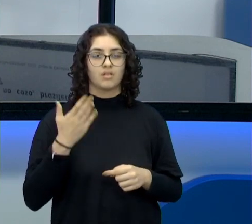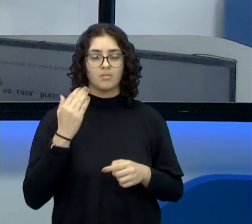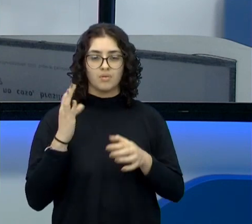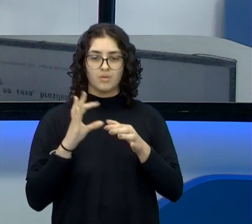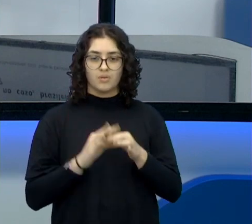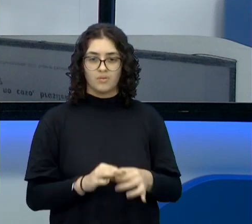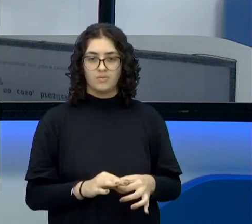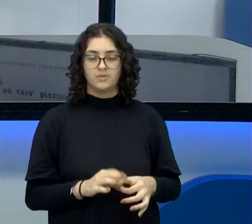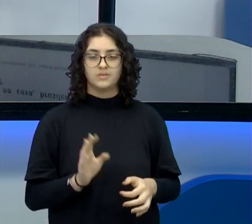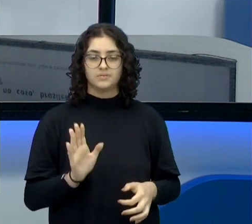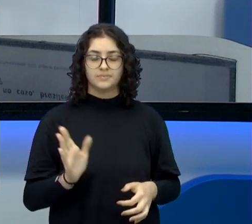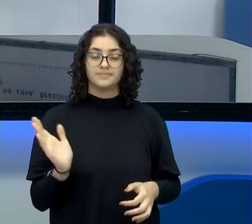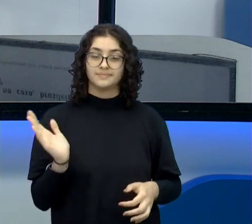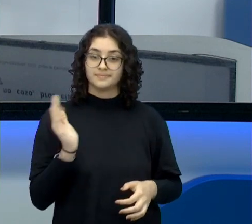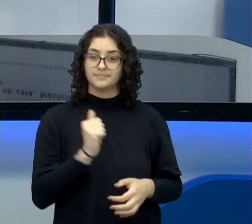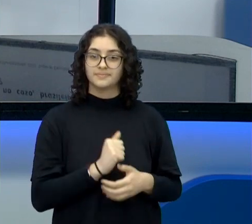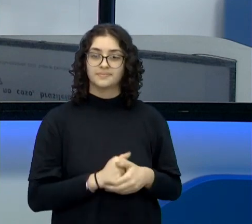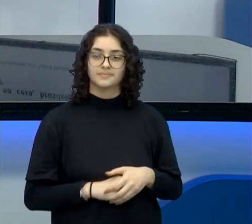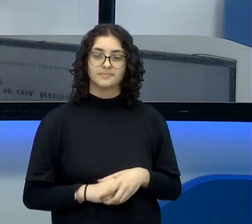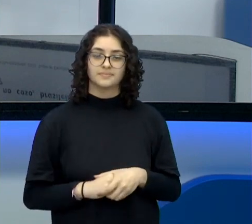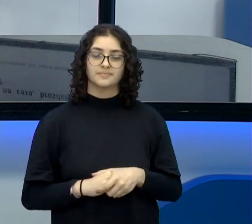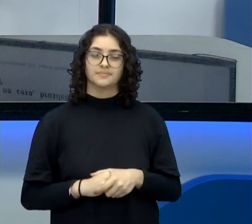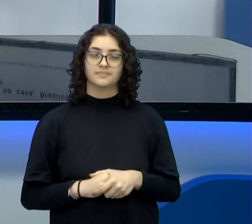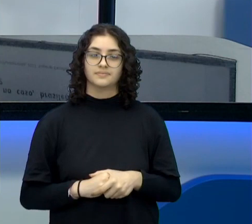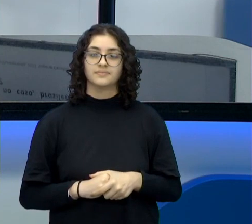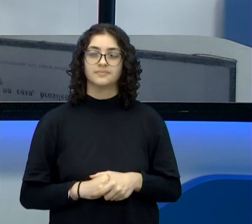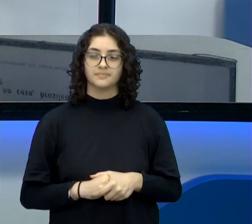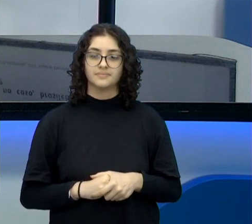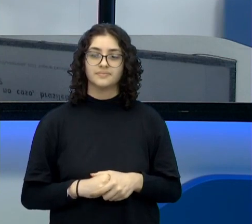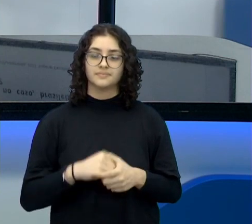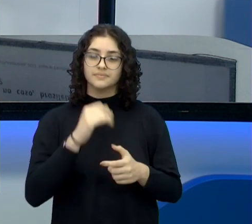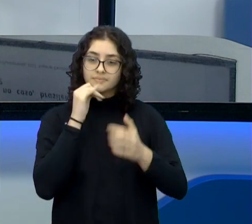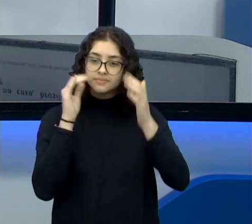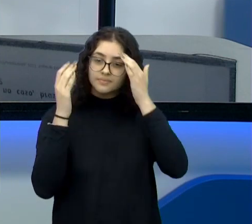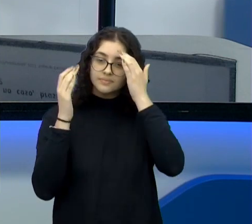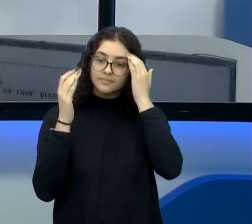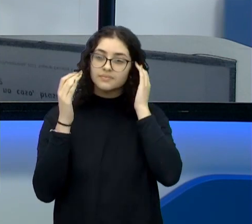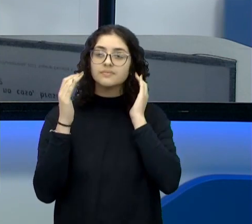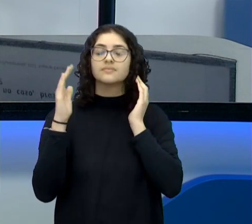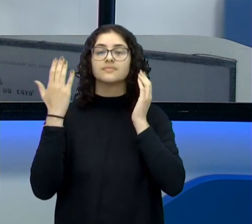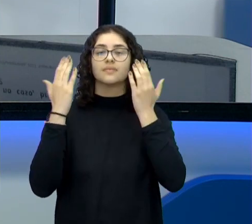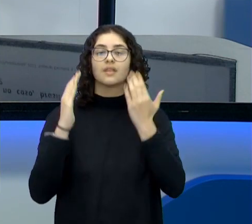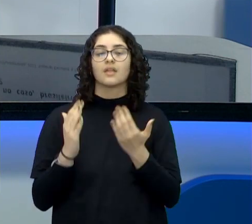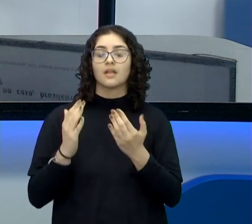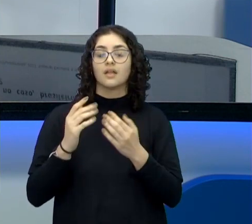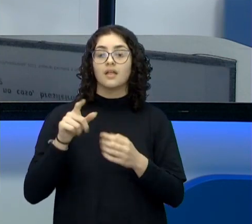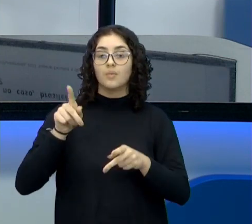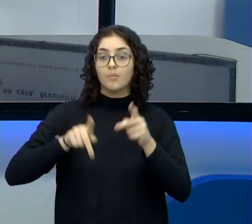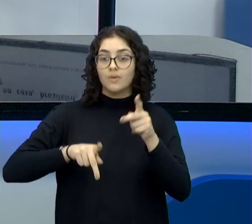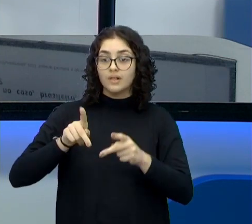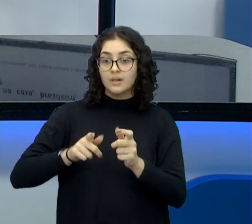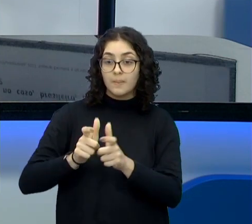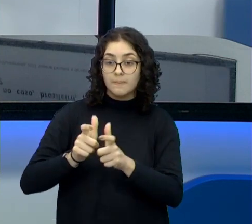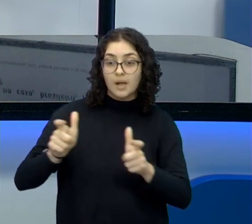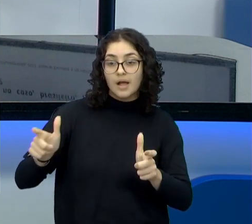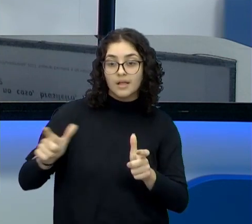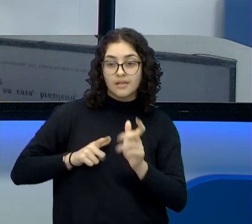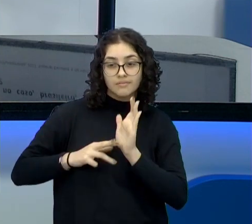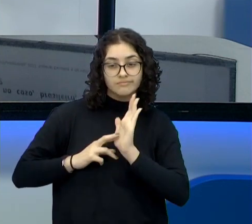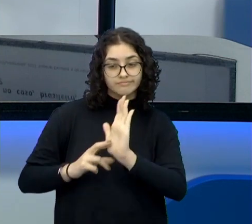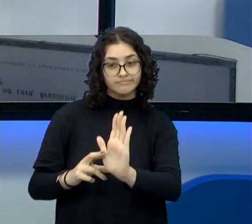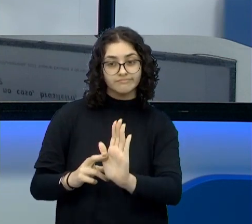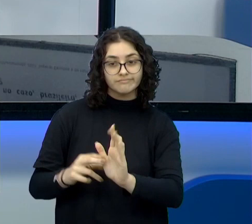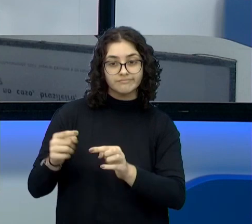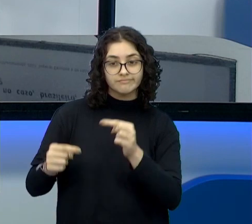contexto respondendo. Sim. Vamos lá, então, especificamente. Bem, se a gente analisar, né, na pergunta, a maioria da população, no caso brasileira, possui